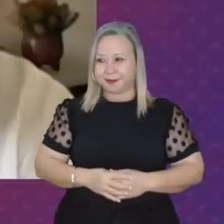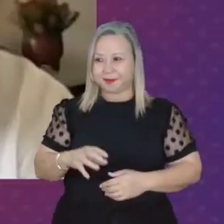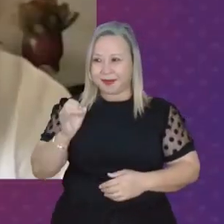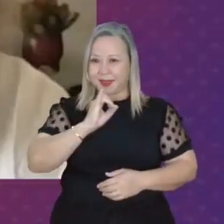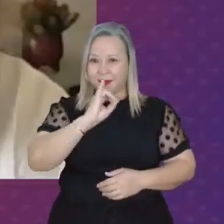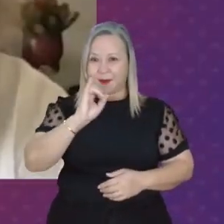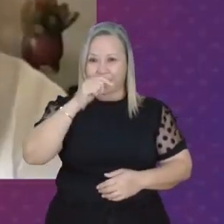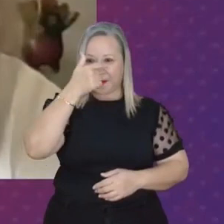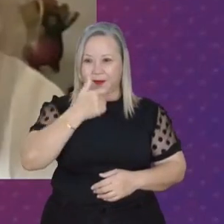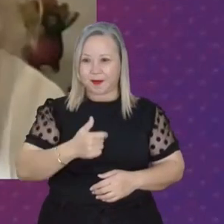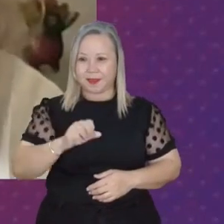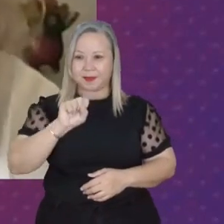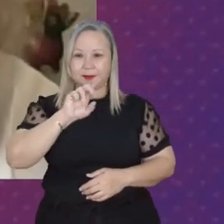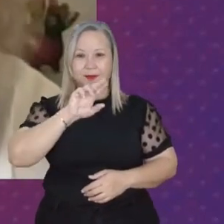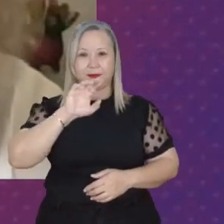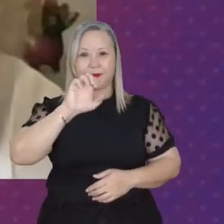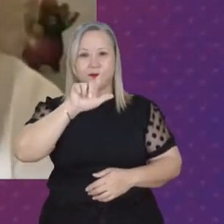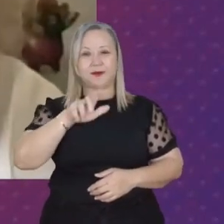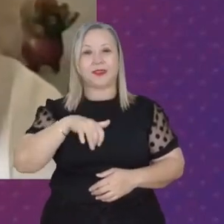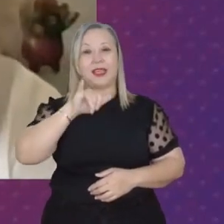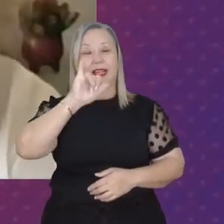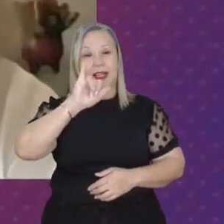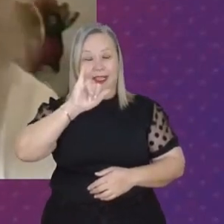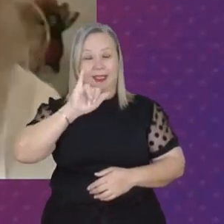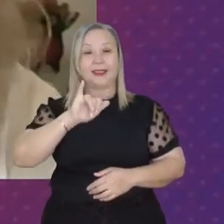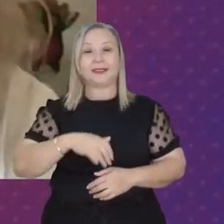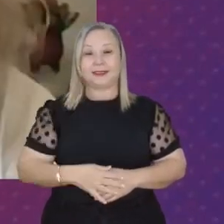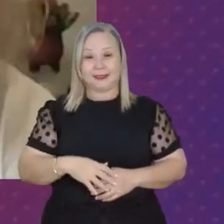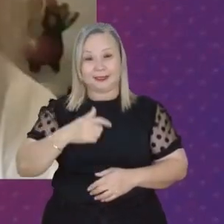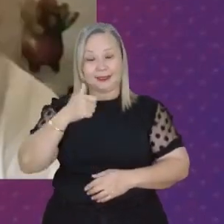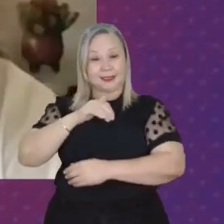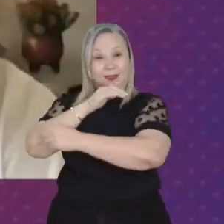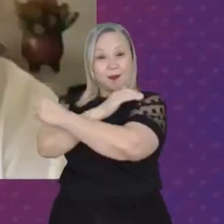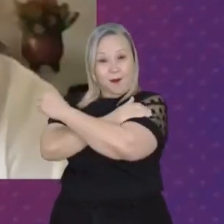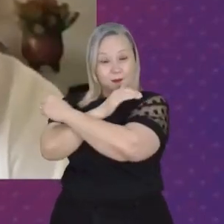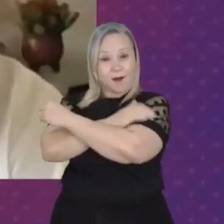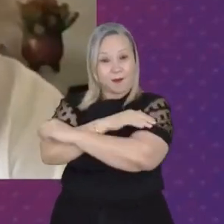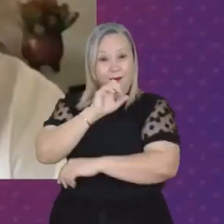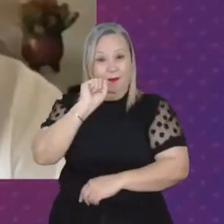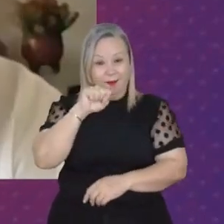Olá, eu sou Sueli Oliveira, sou feminista,